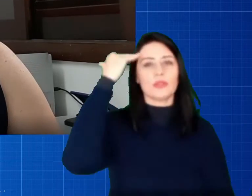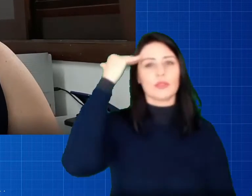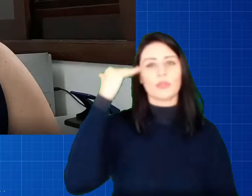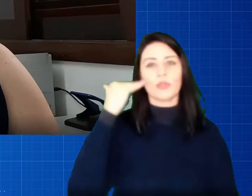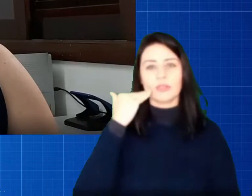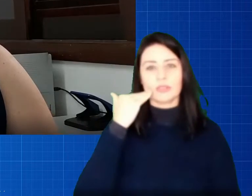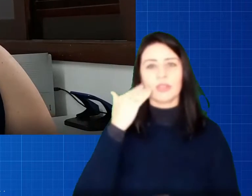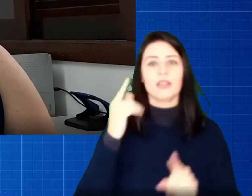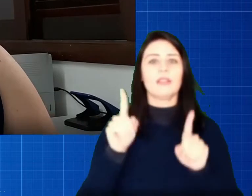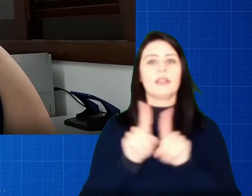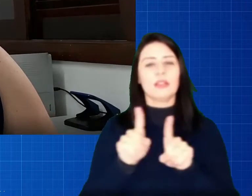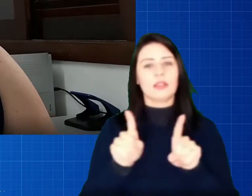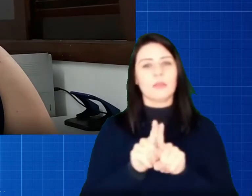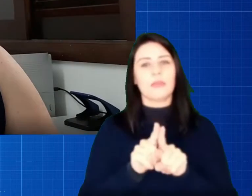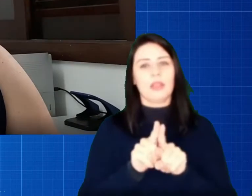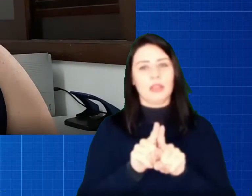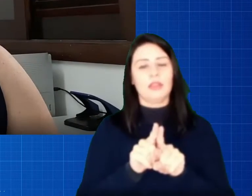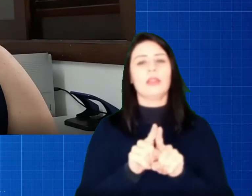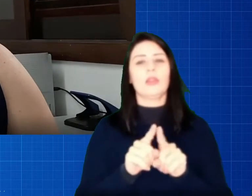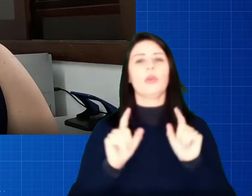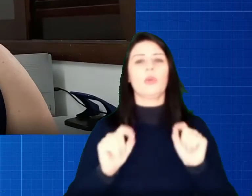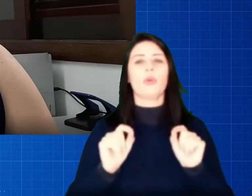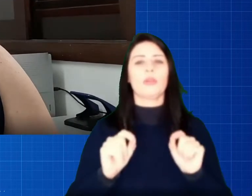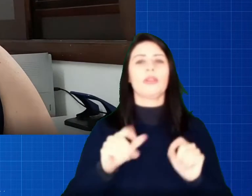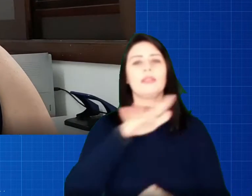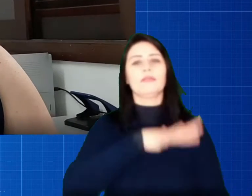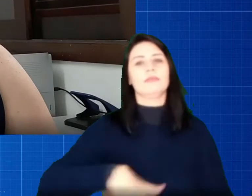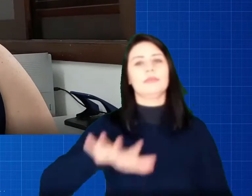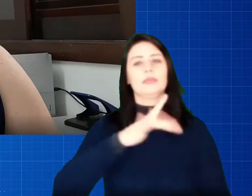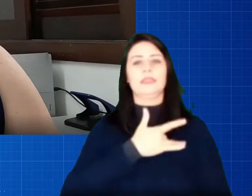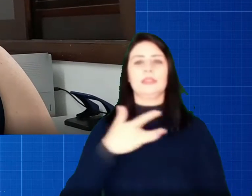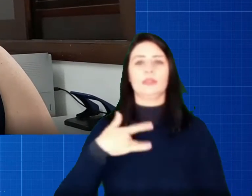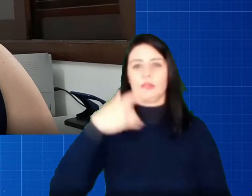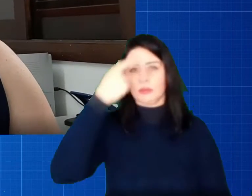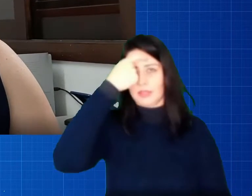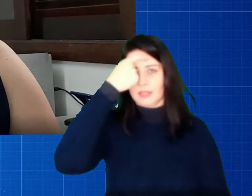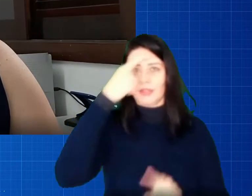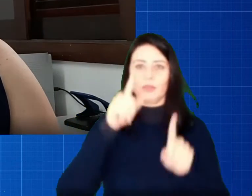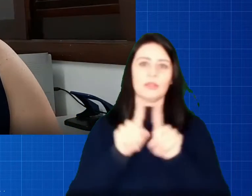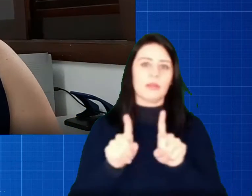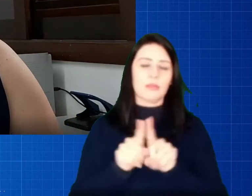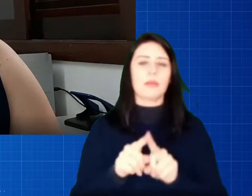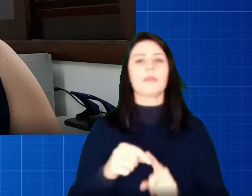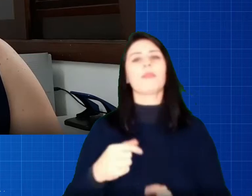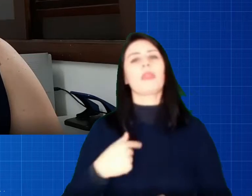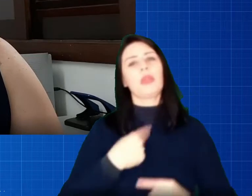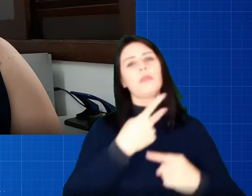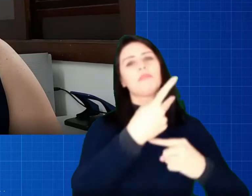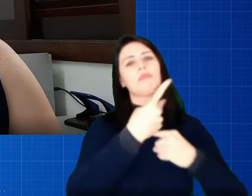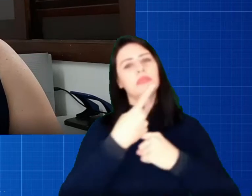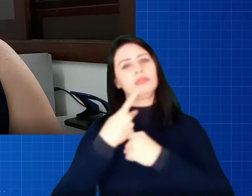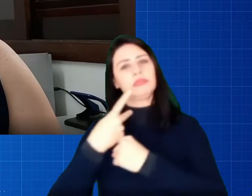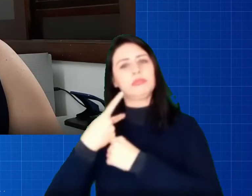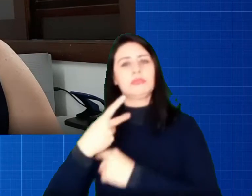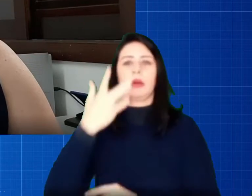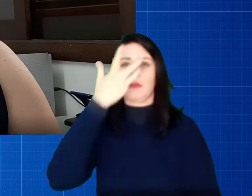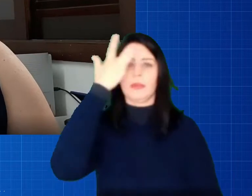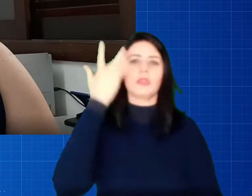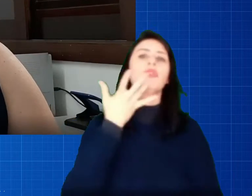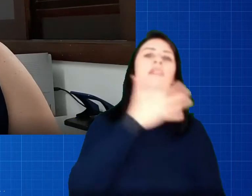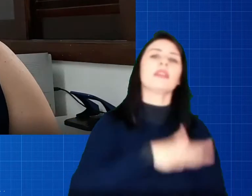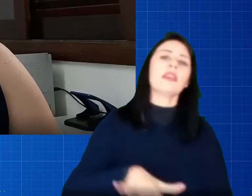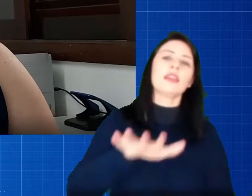para demandas extra saúde mental também. E eu sou procurada com frequência